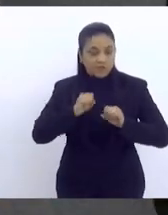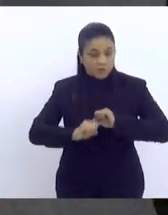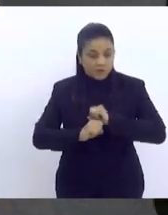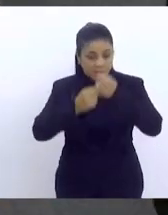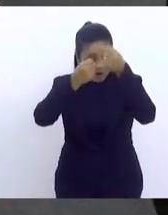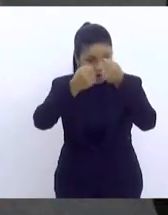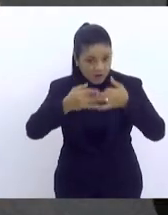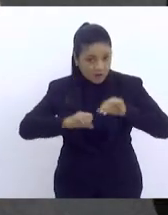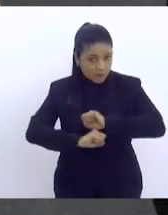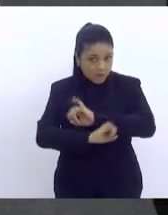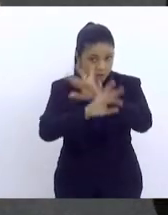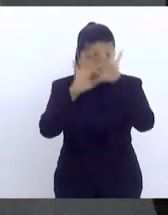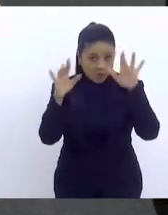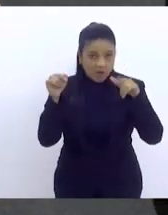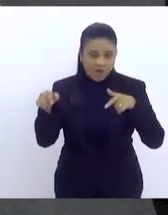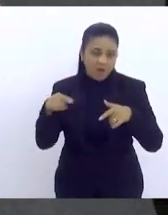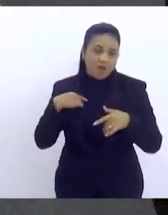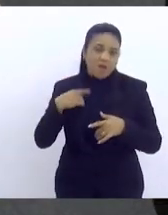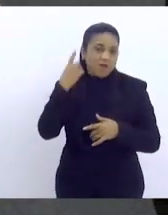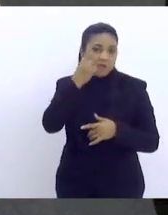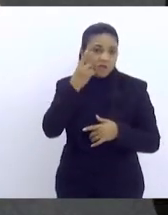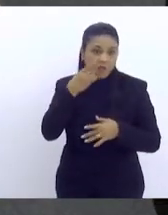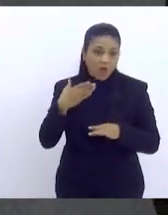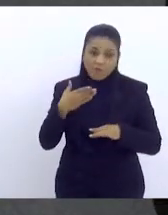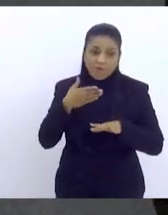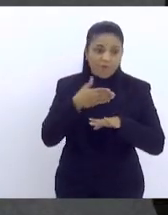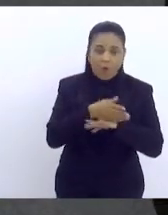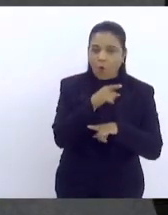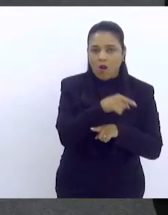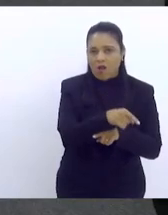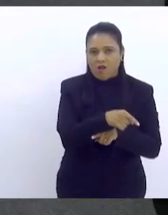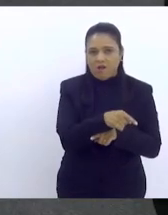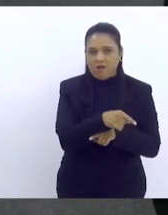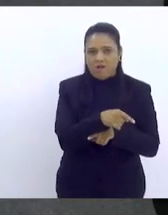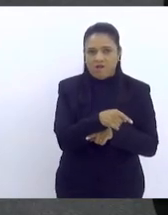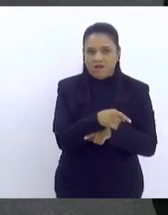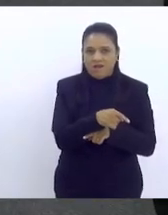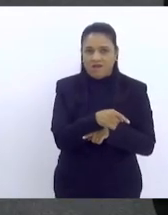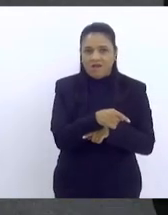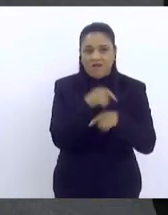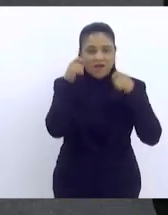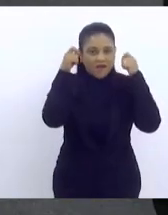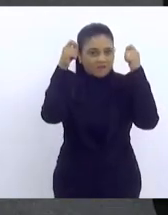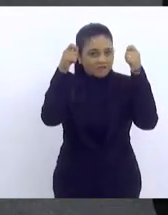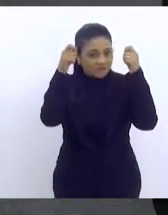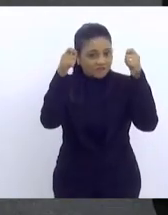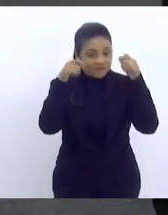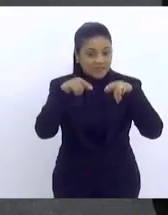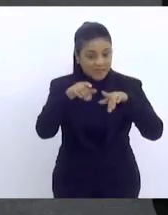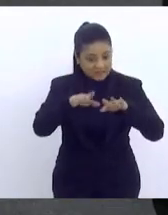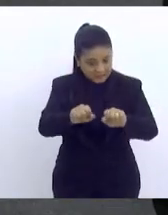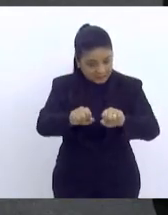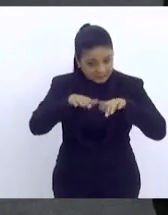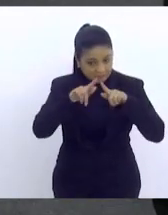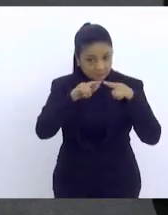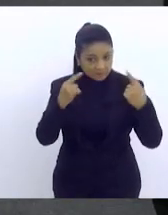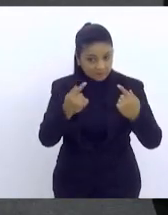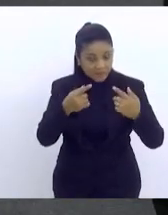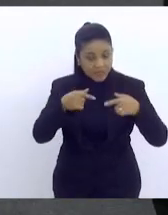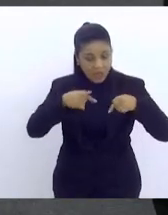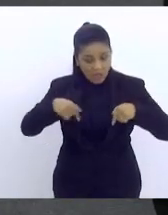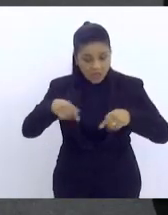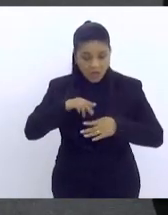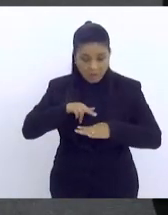deputada não foi aquela manifestação aquela manifestação veio as imediações da Assembleia e ela